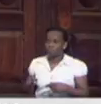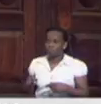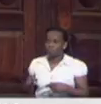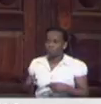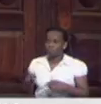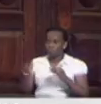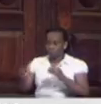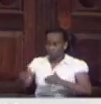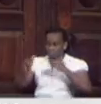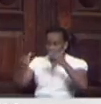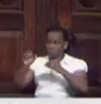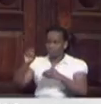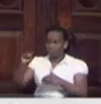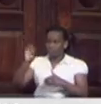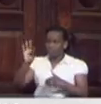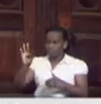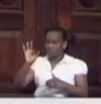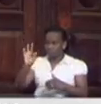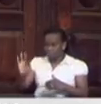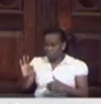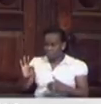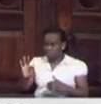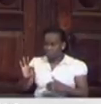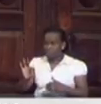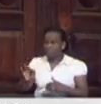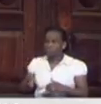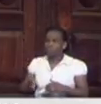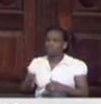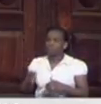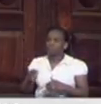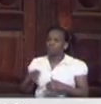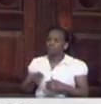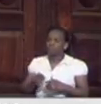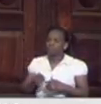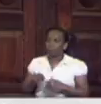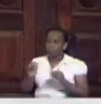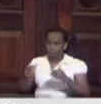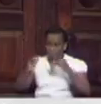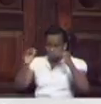o Superior Tribunal Federal, o Supremo,